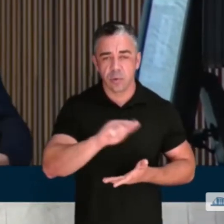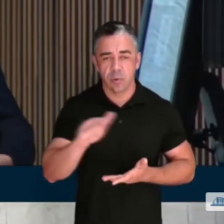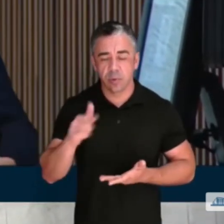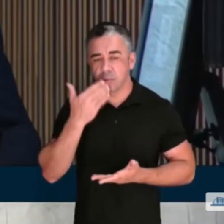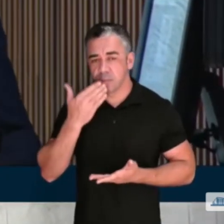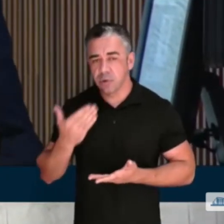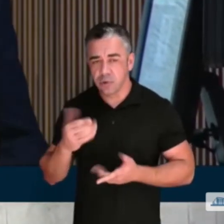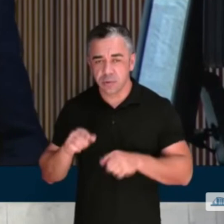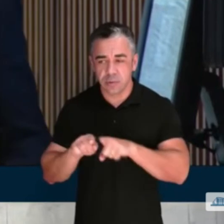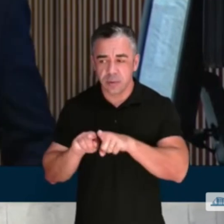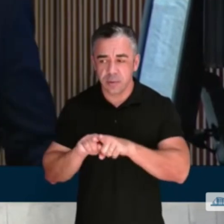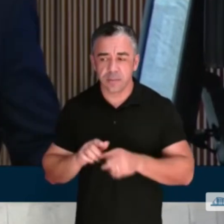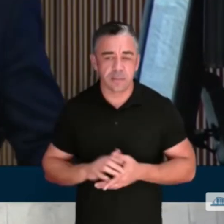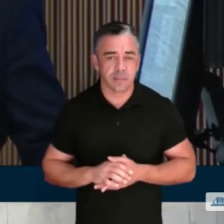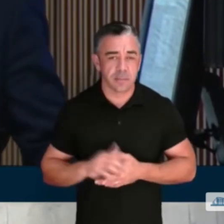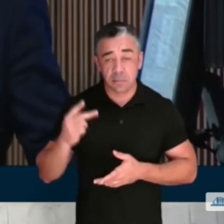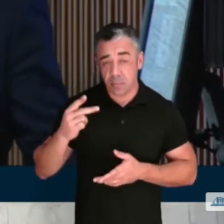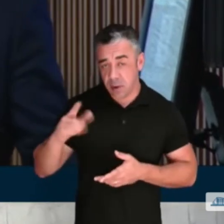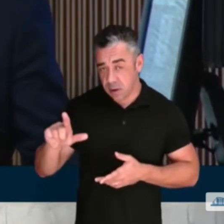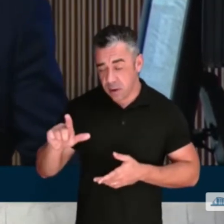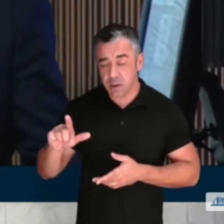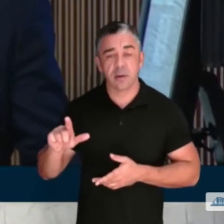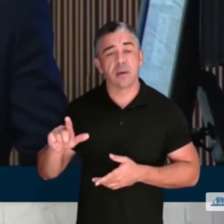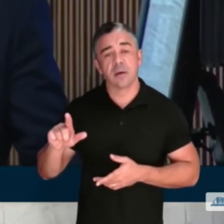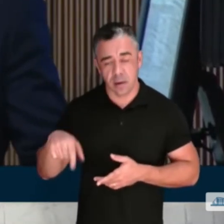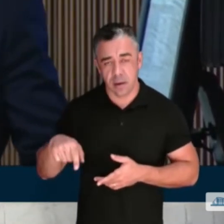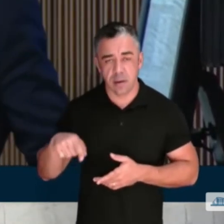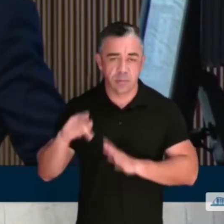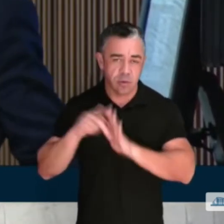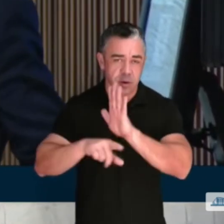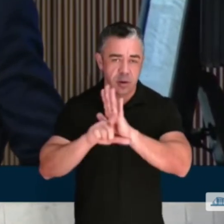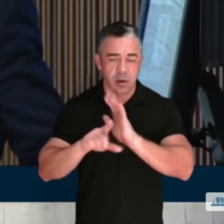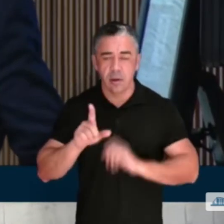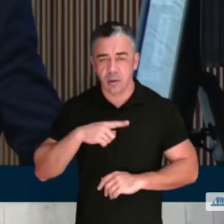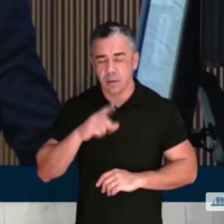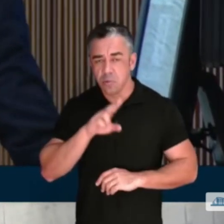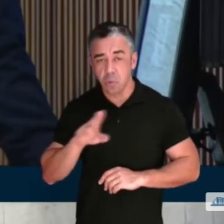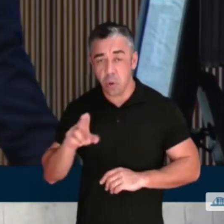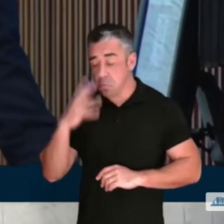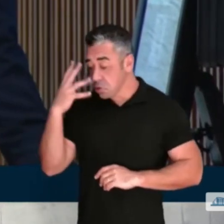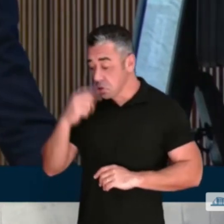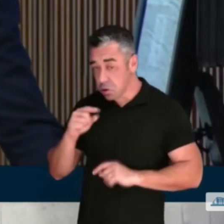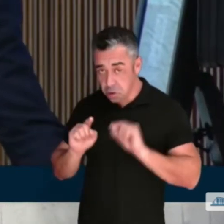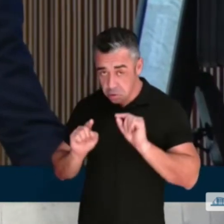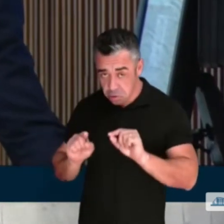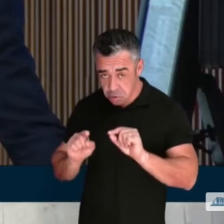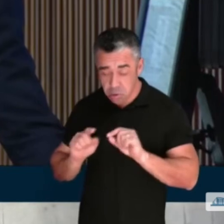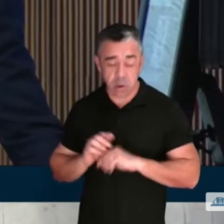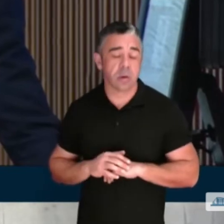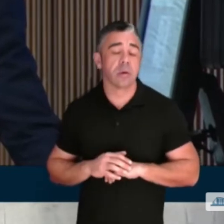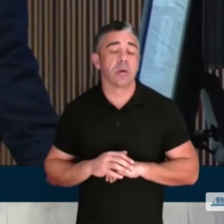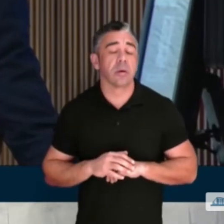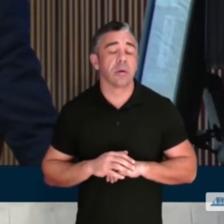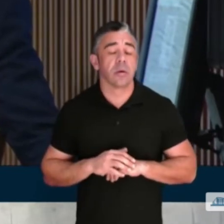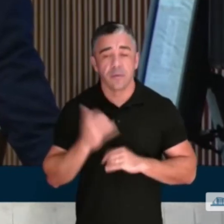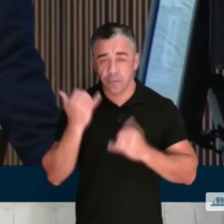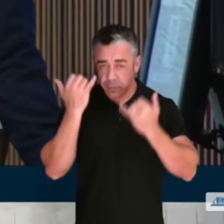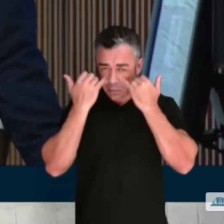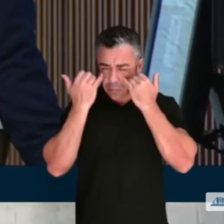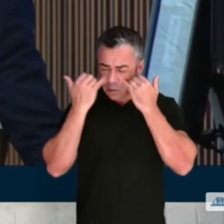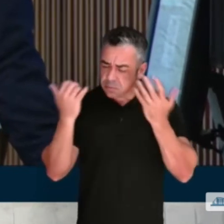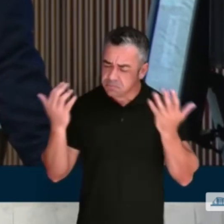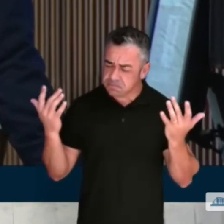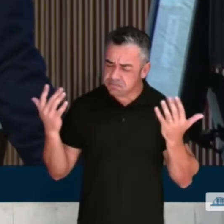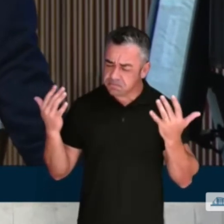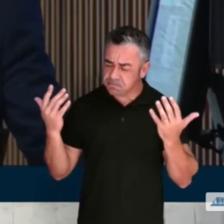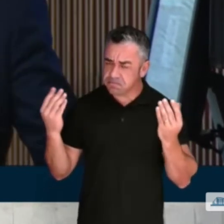outras providências. Um PL que, a priori, que tenha um nome bonito, deixa informações